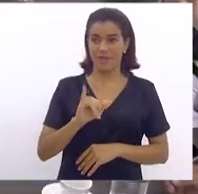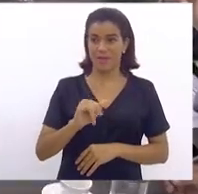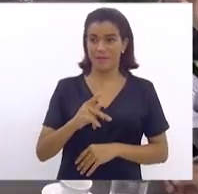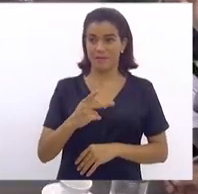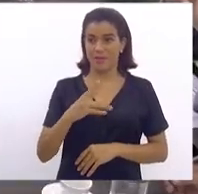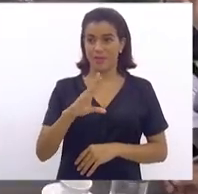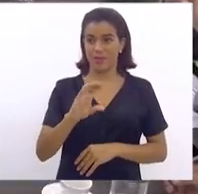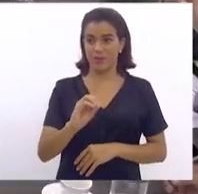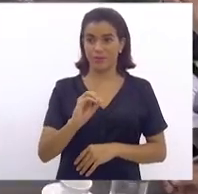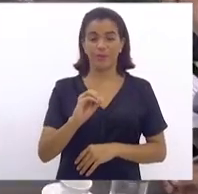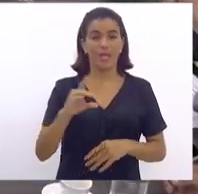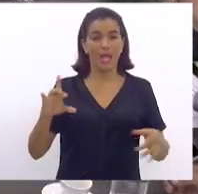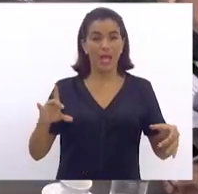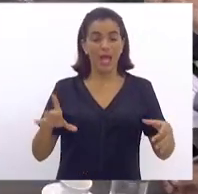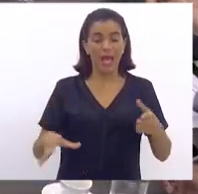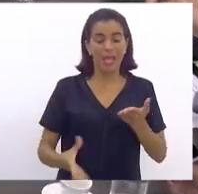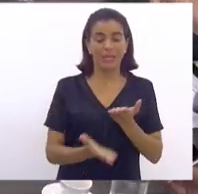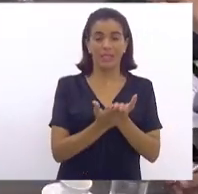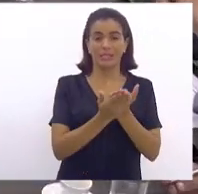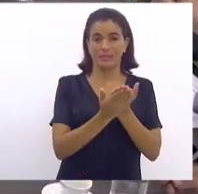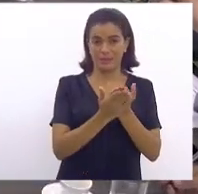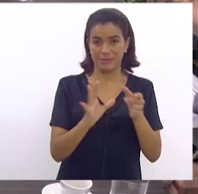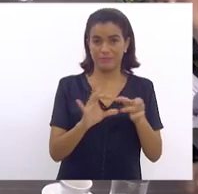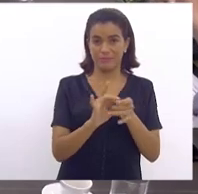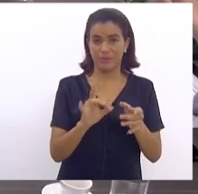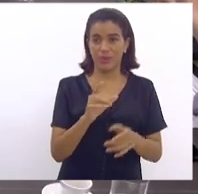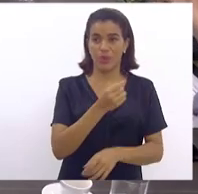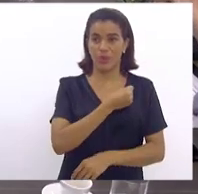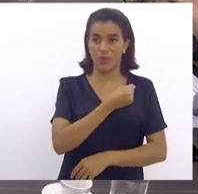anexação ao projeto de lei número